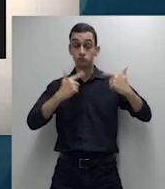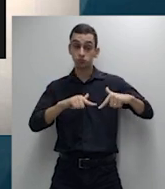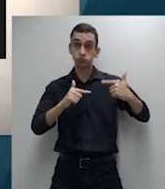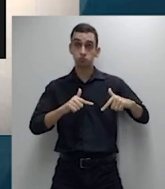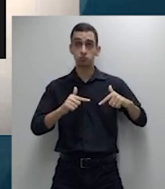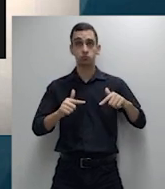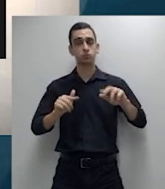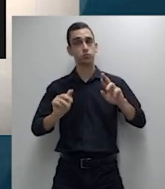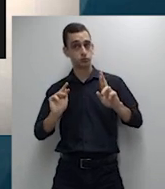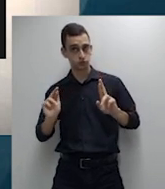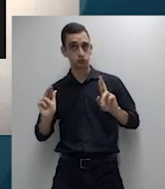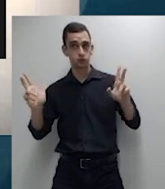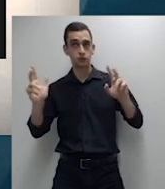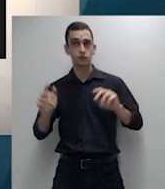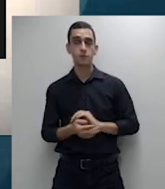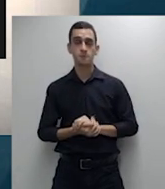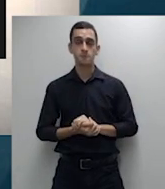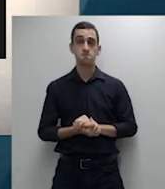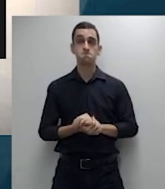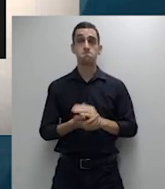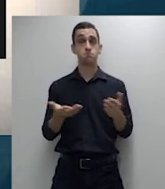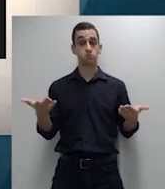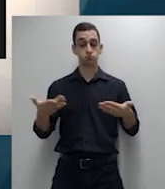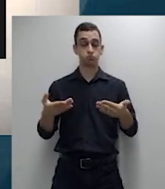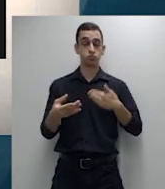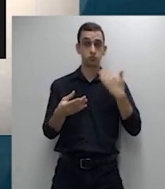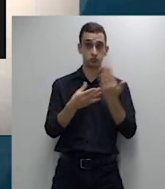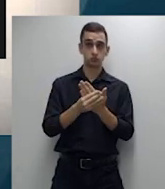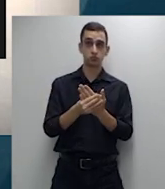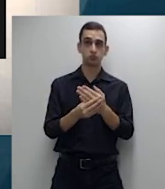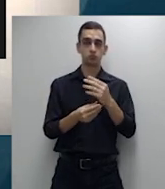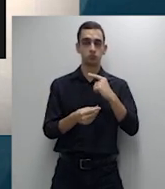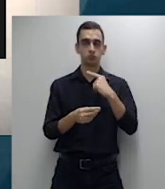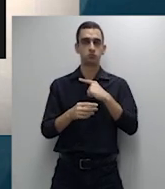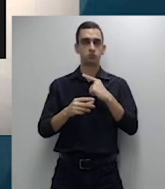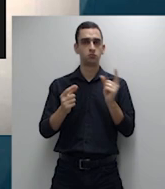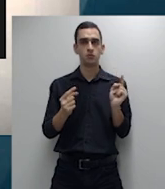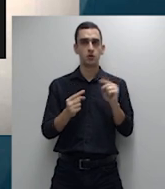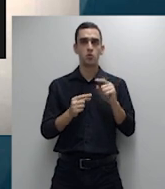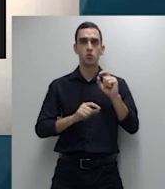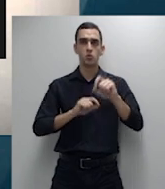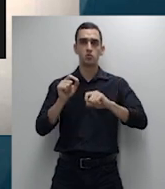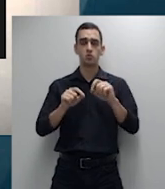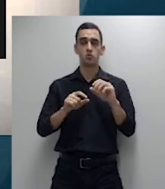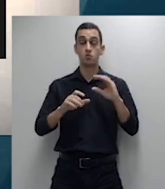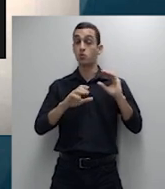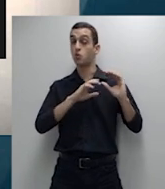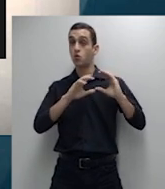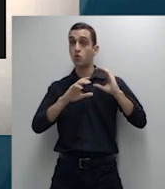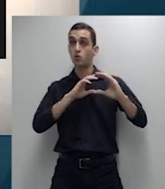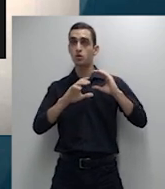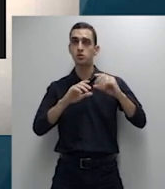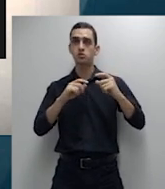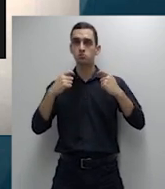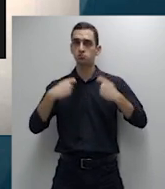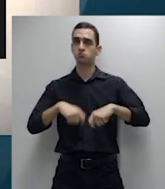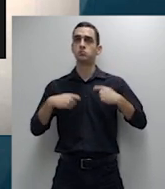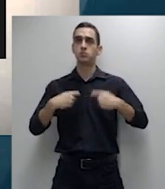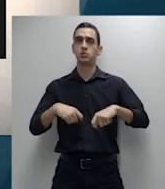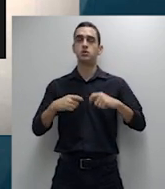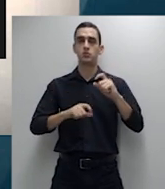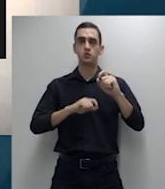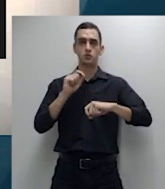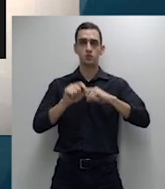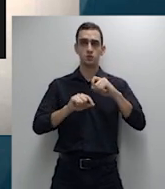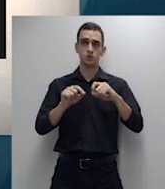poderia imaginar no caso concreto de uma comunicação fosse feita é de um